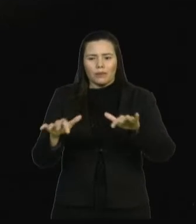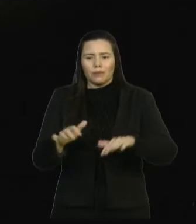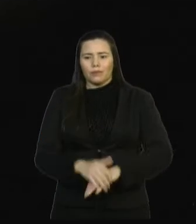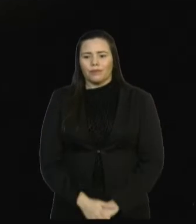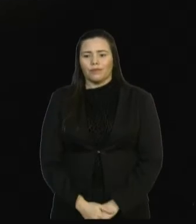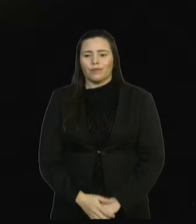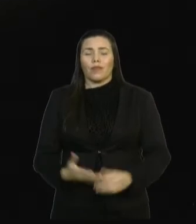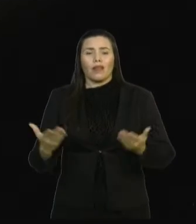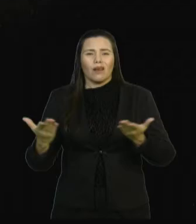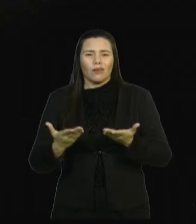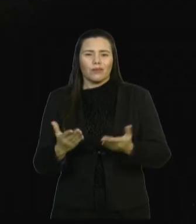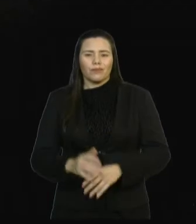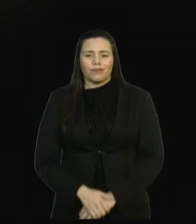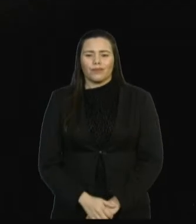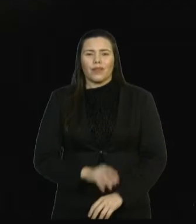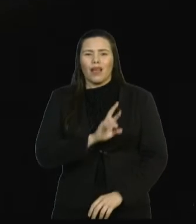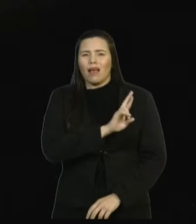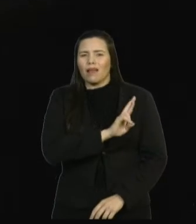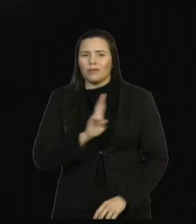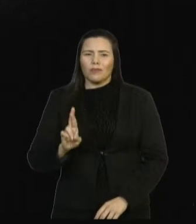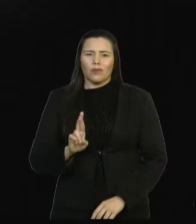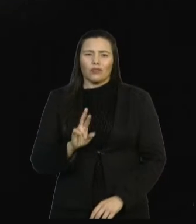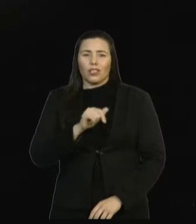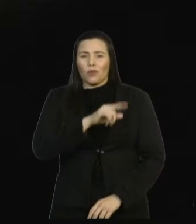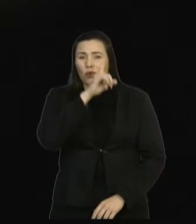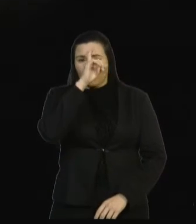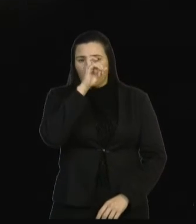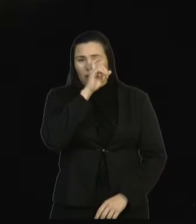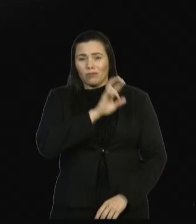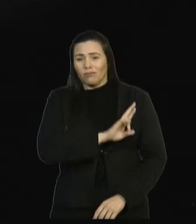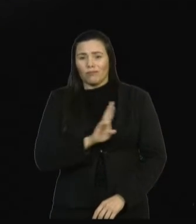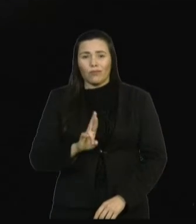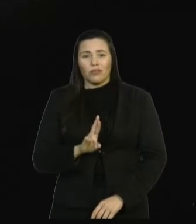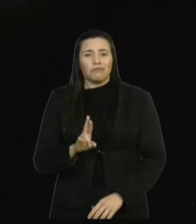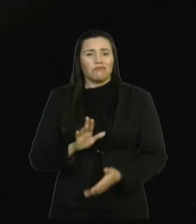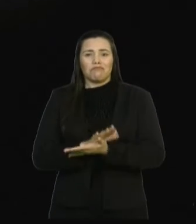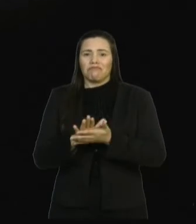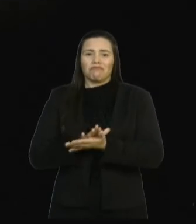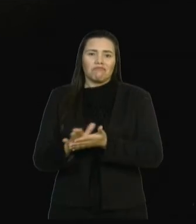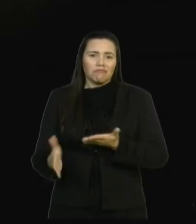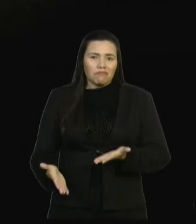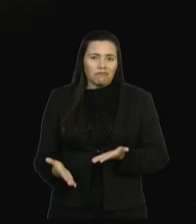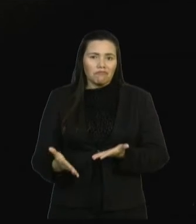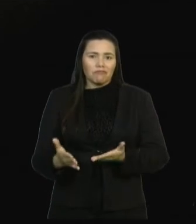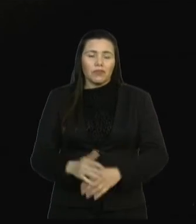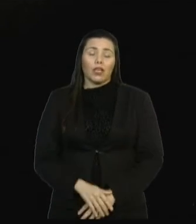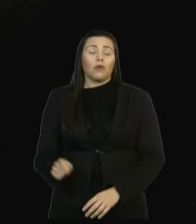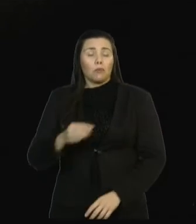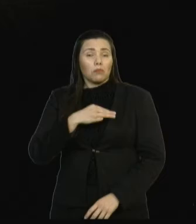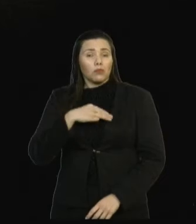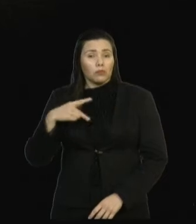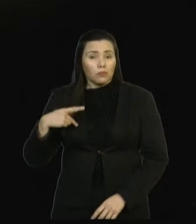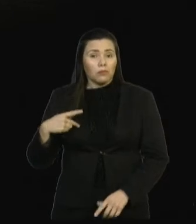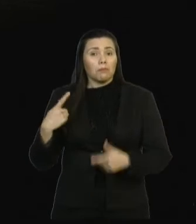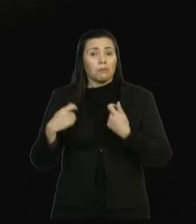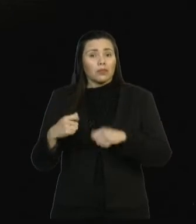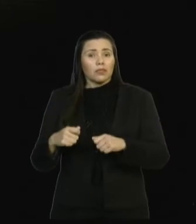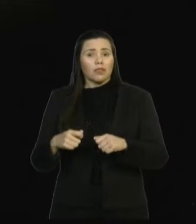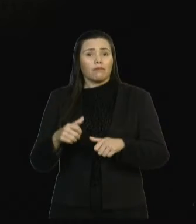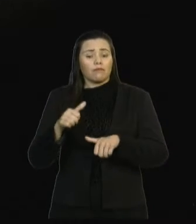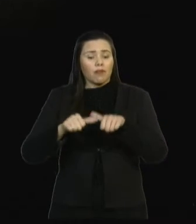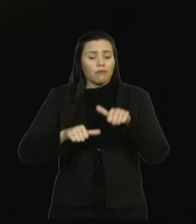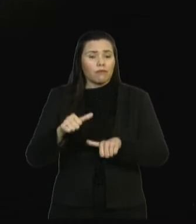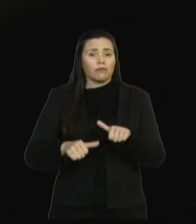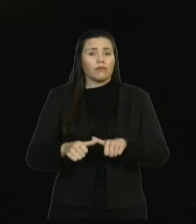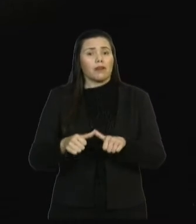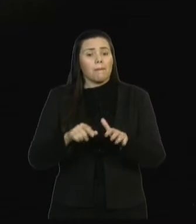resposta esperada no momento de pandemia, que deveria ser averiguado pelo Ministério Público, que deveria ser